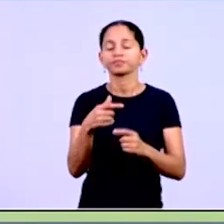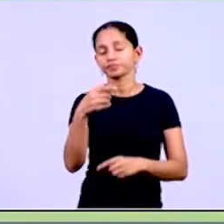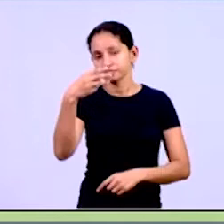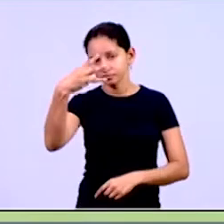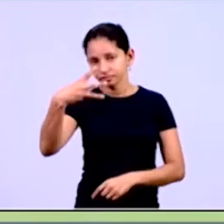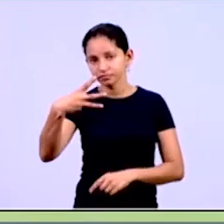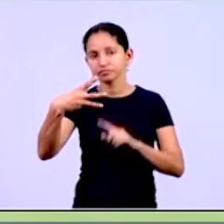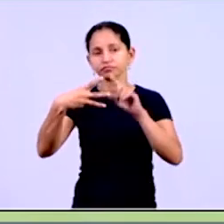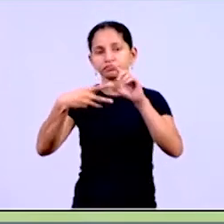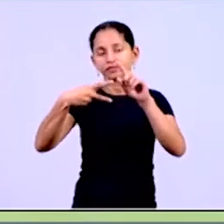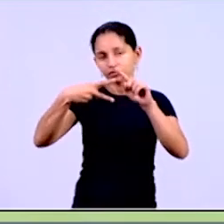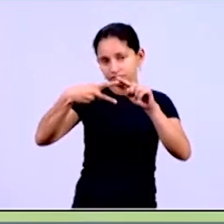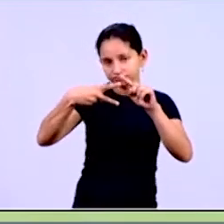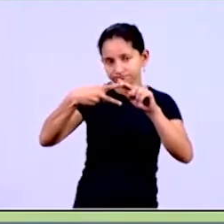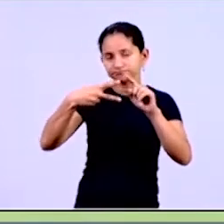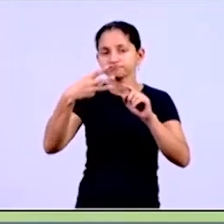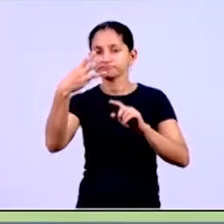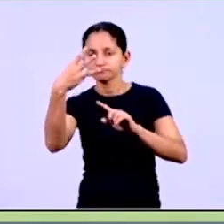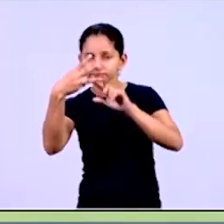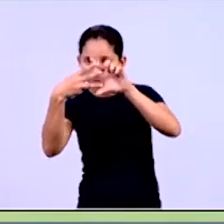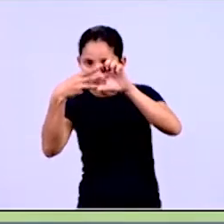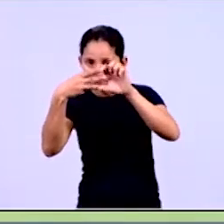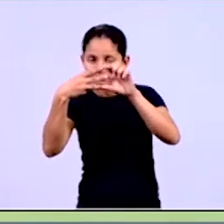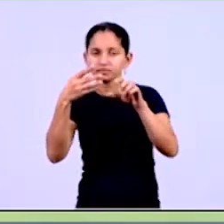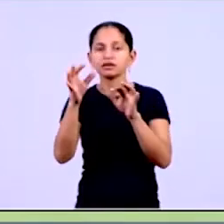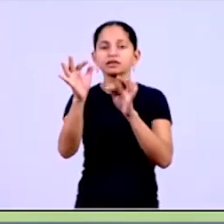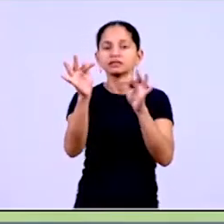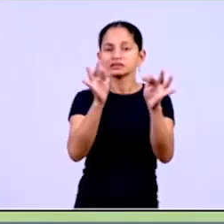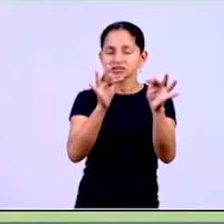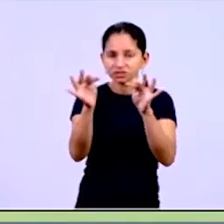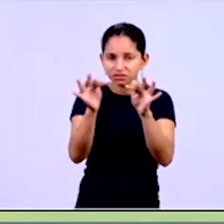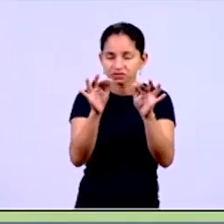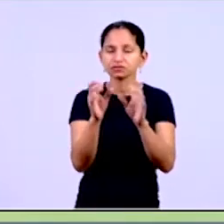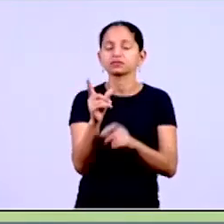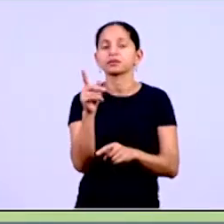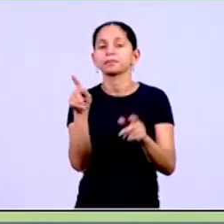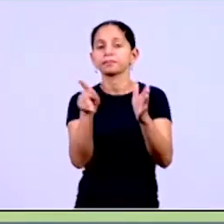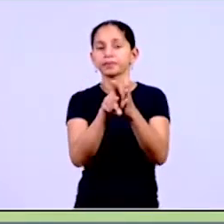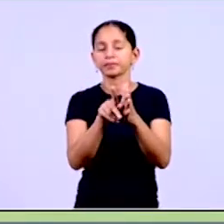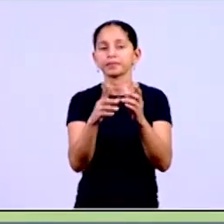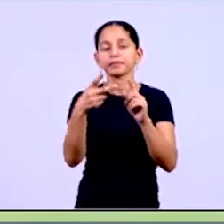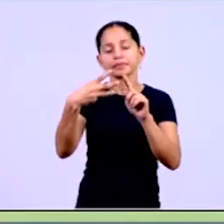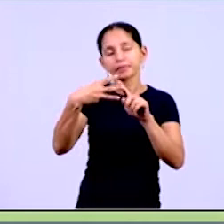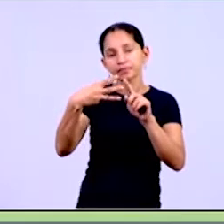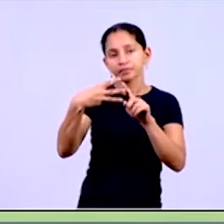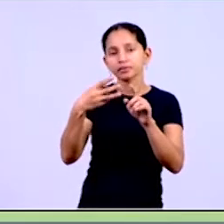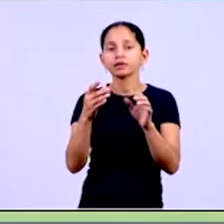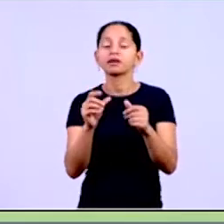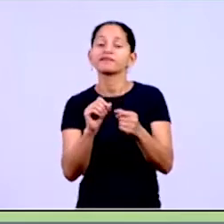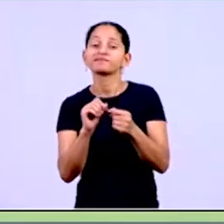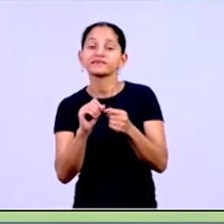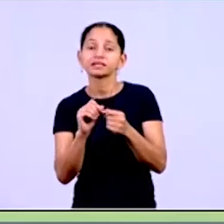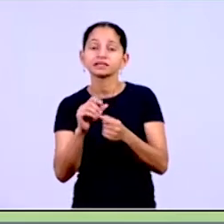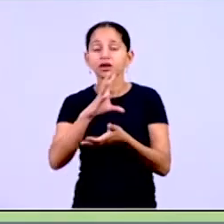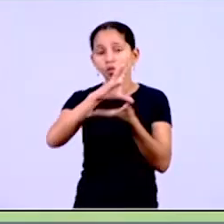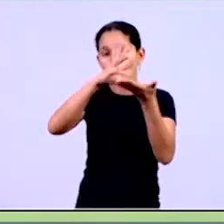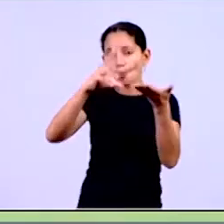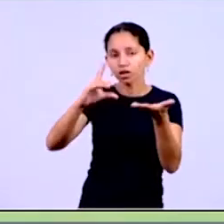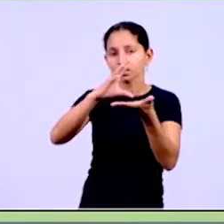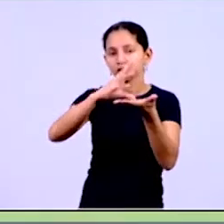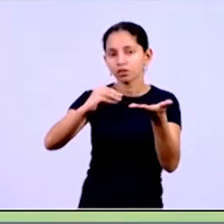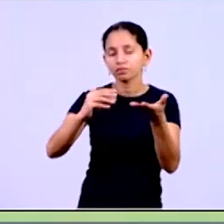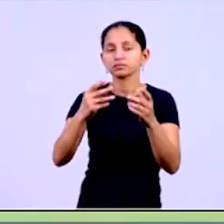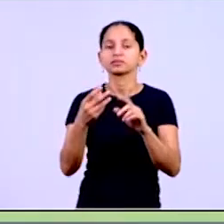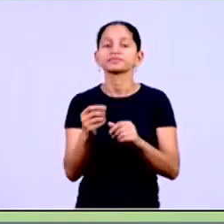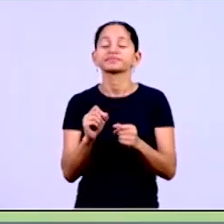3 subtipos, gente. Sistema operacional, drives dispositivos e compiladores e interpretadores. O que o